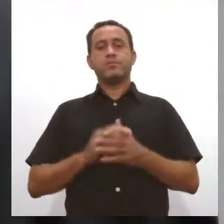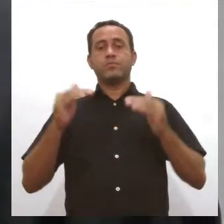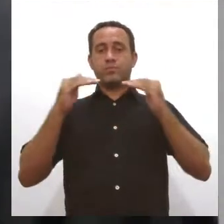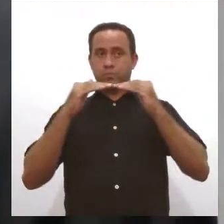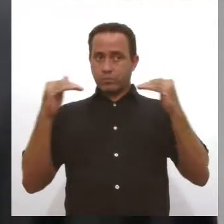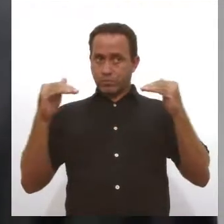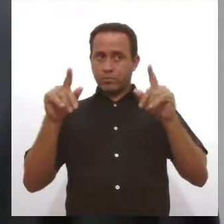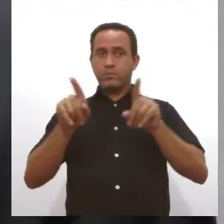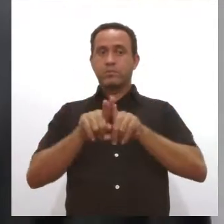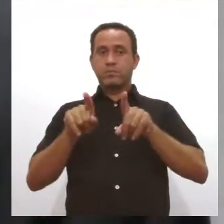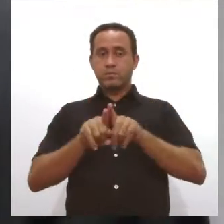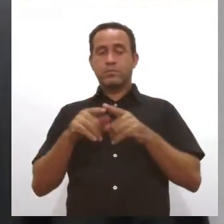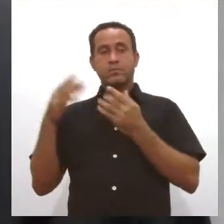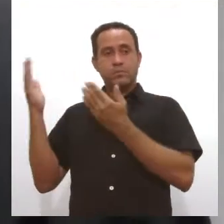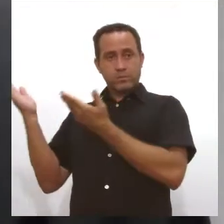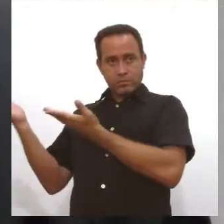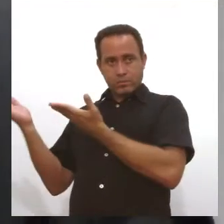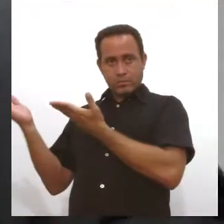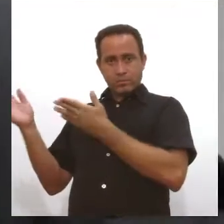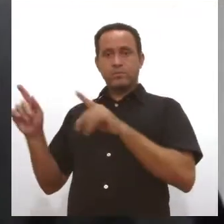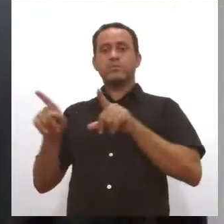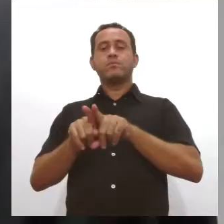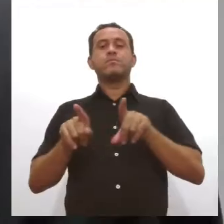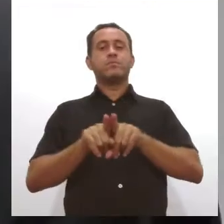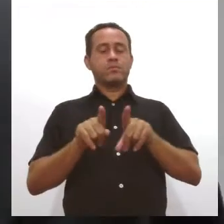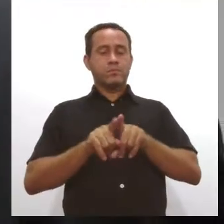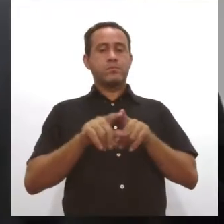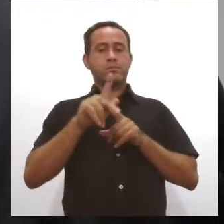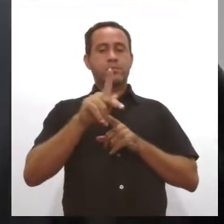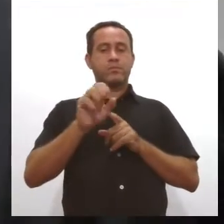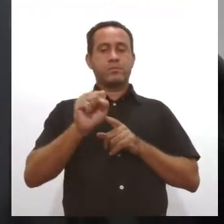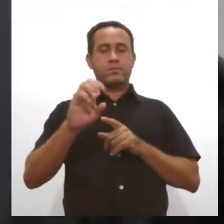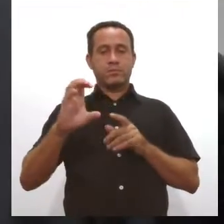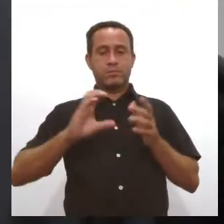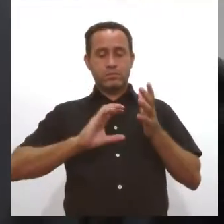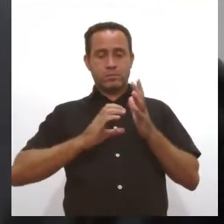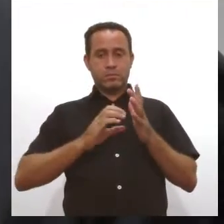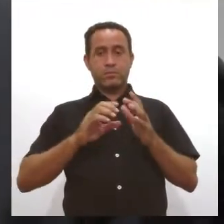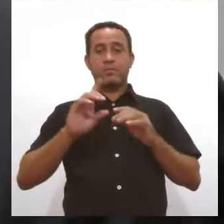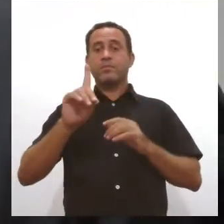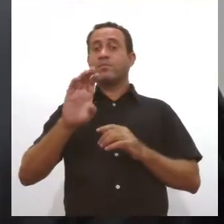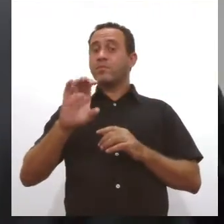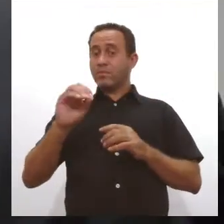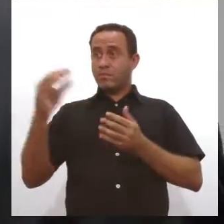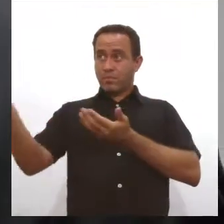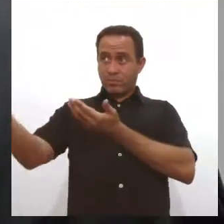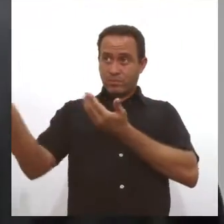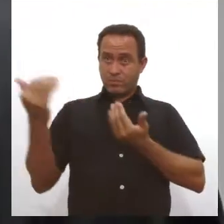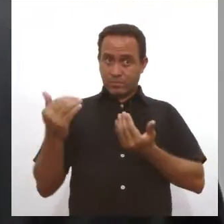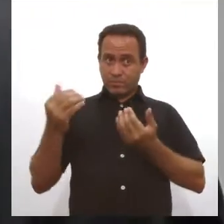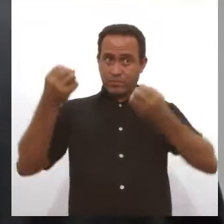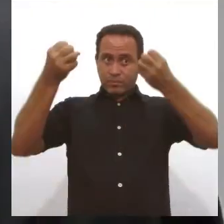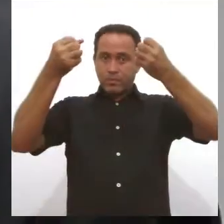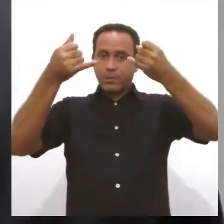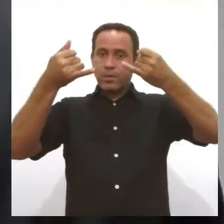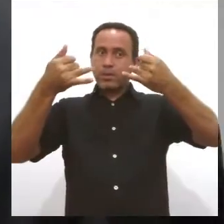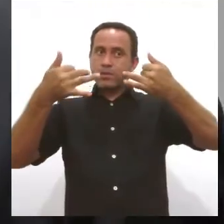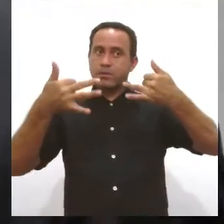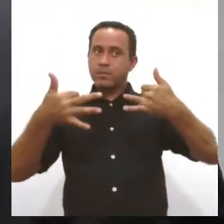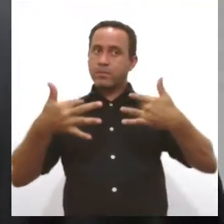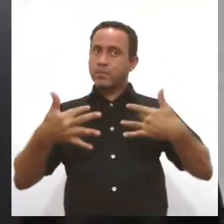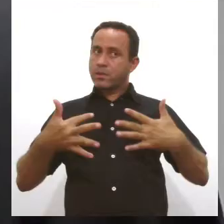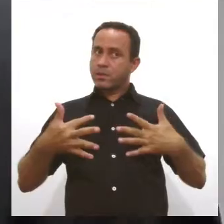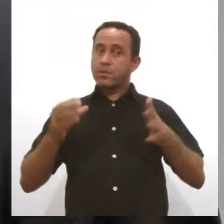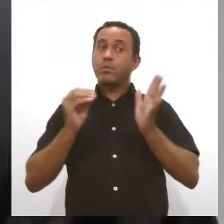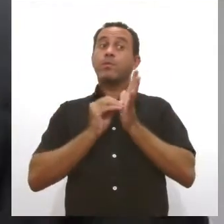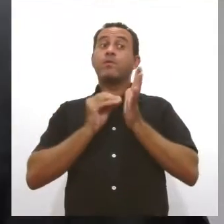com Geórgio Passos, o deputado Adailton Martins, do PSD, sugeriu que a DESO seja chamada à Assembleia Legislativa para dar